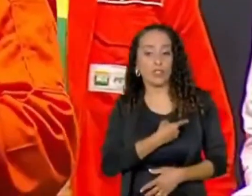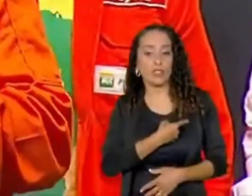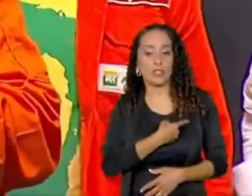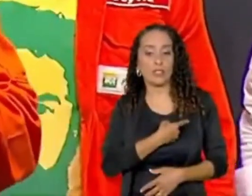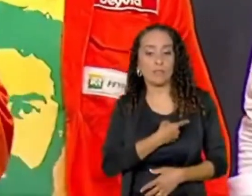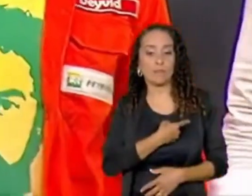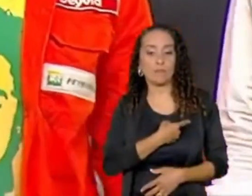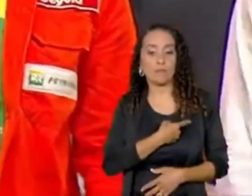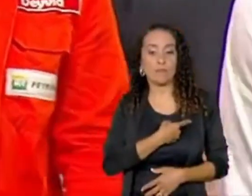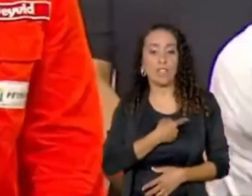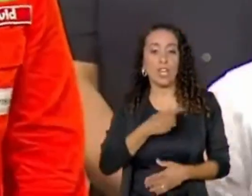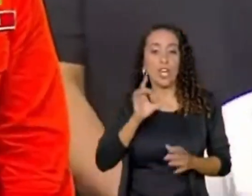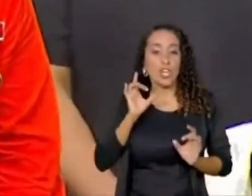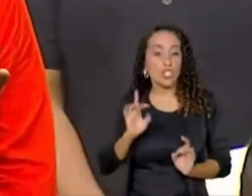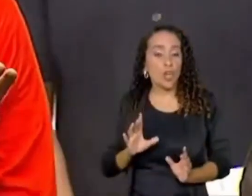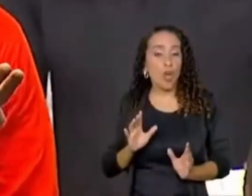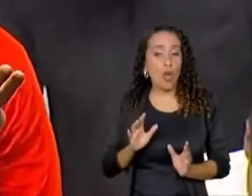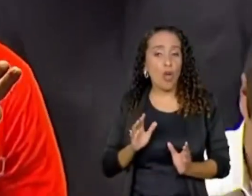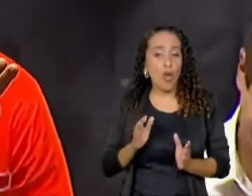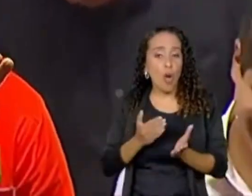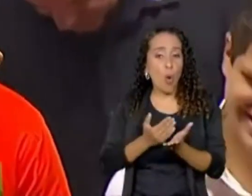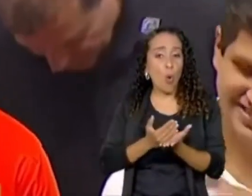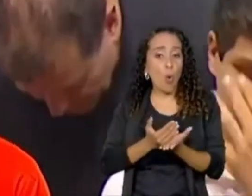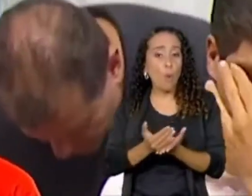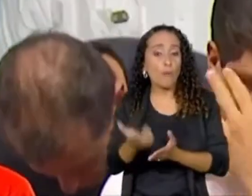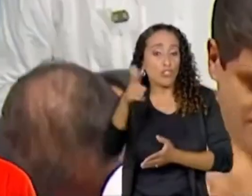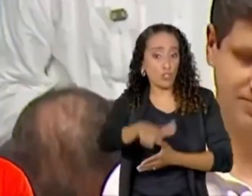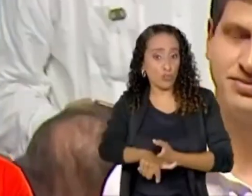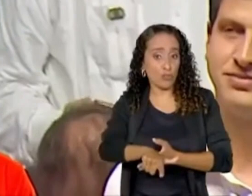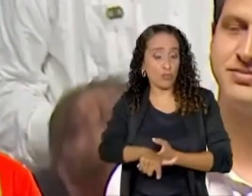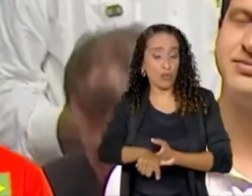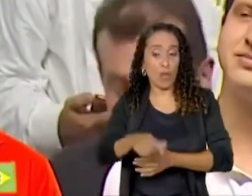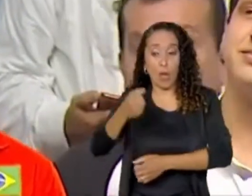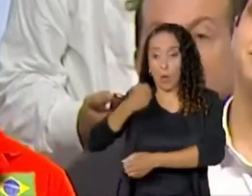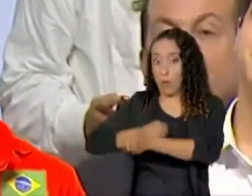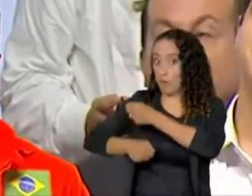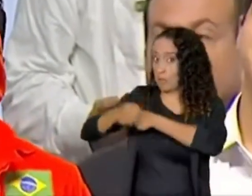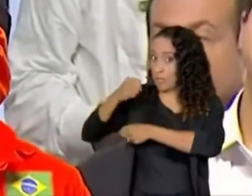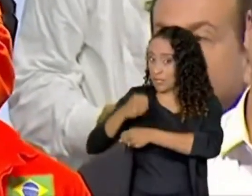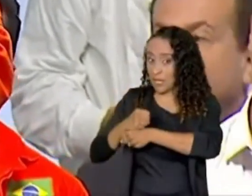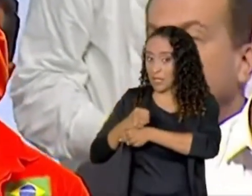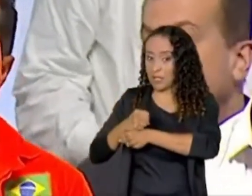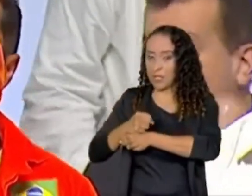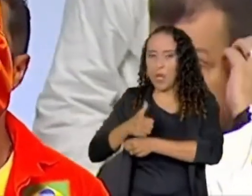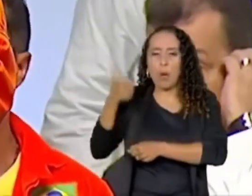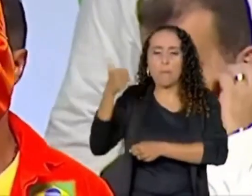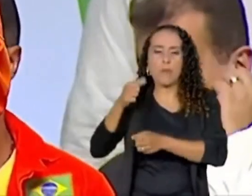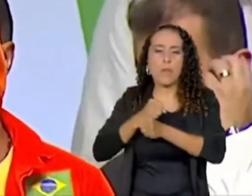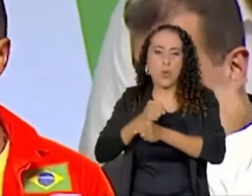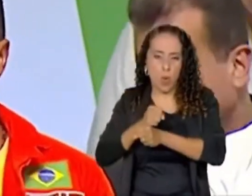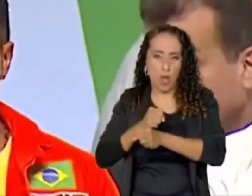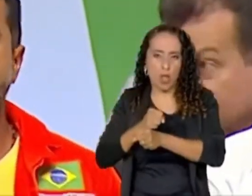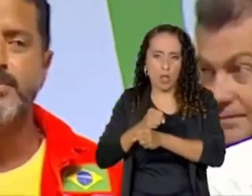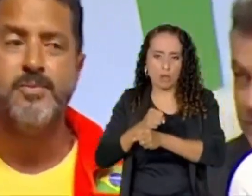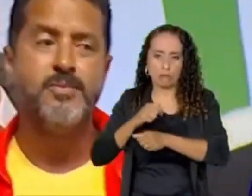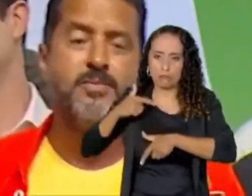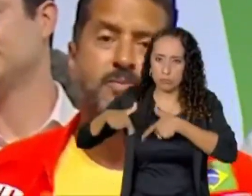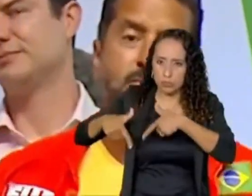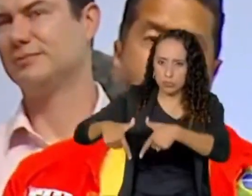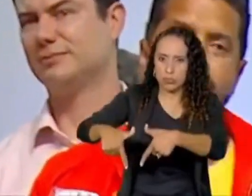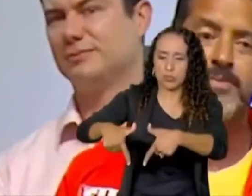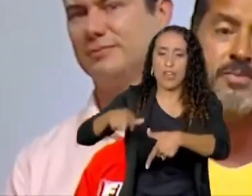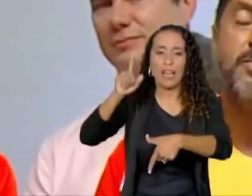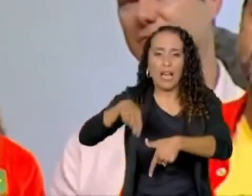E nós estamos apenas recomeçando. O ano passado, nosso primeiro ano de mandato, foi um ano